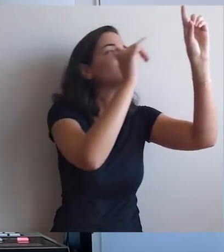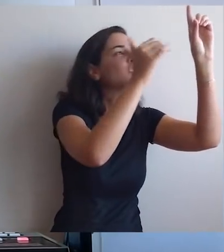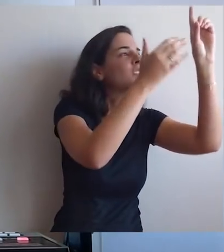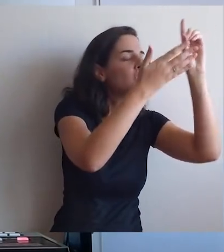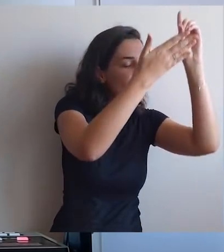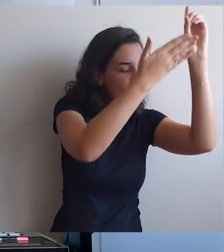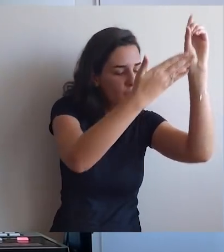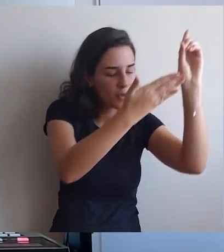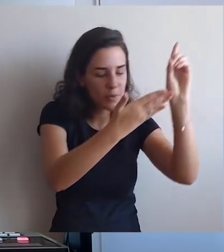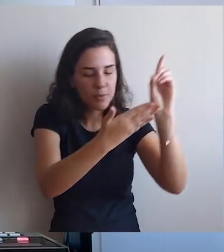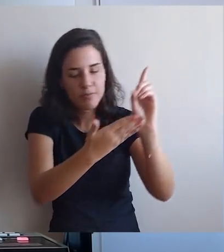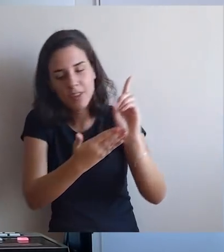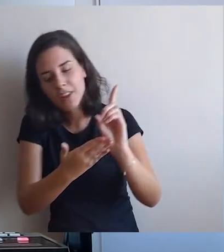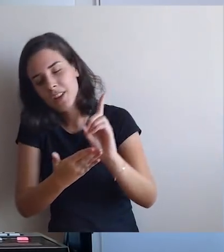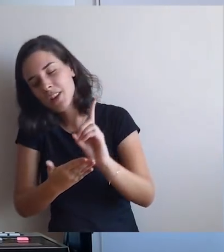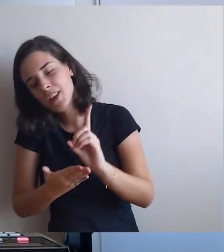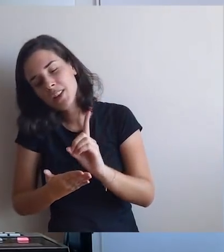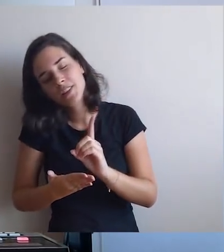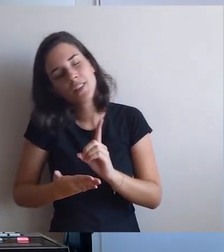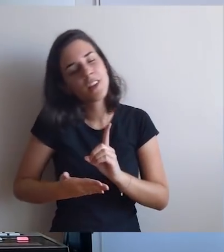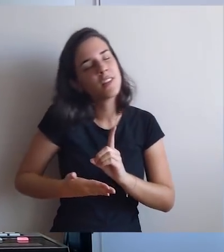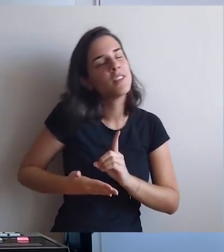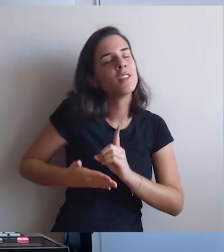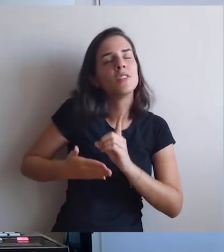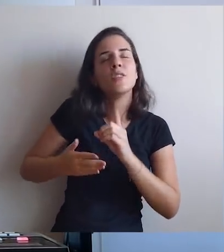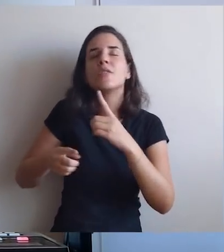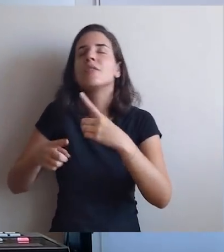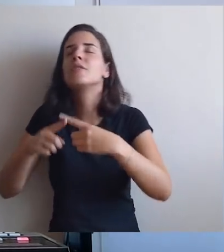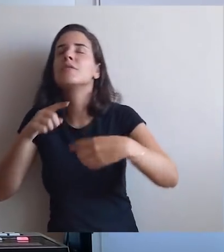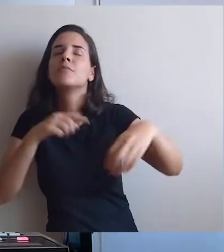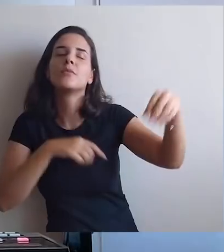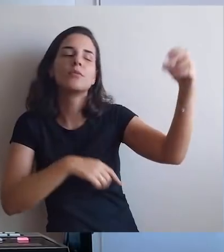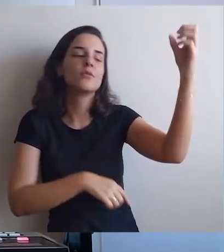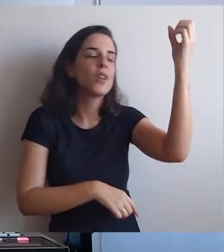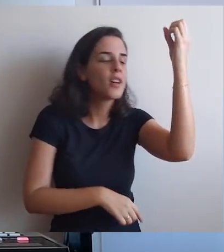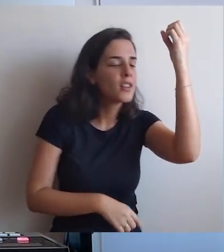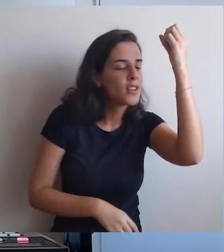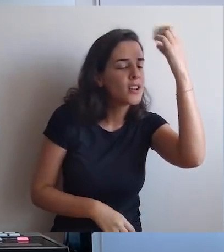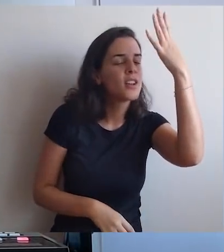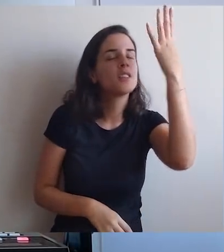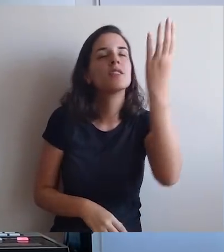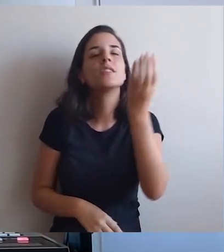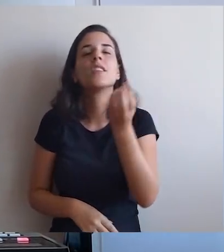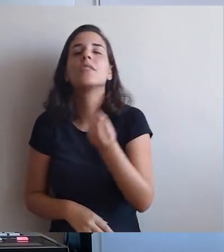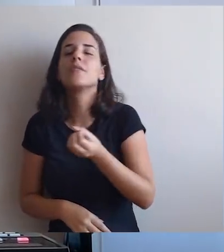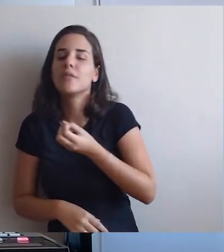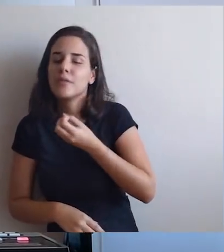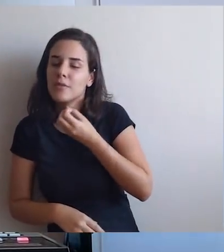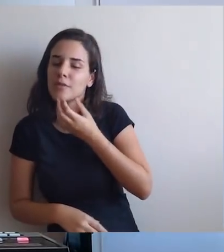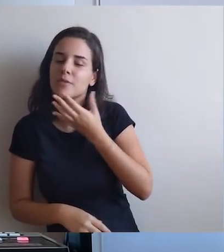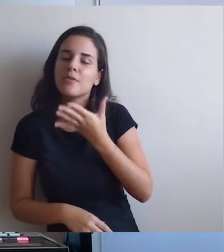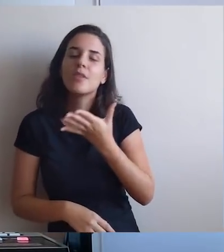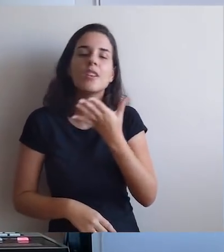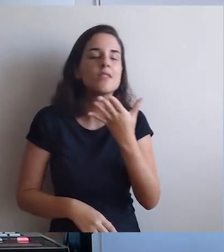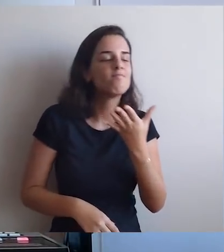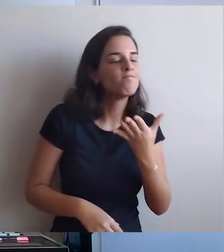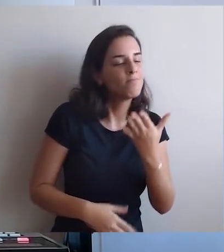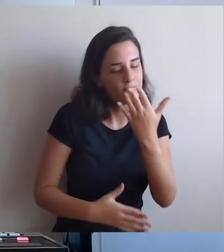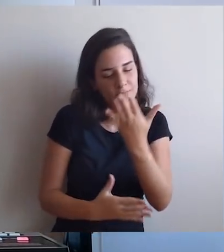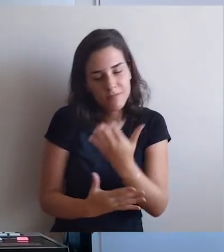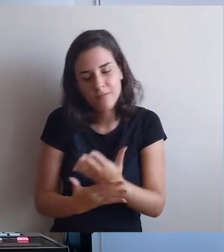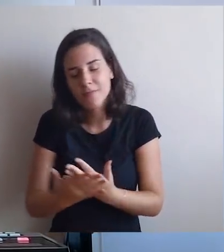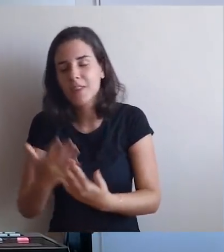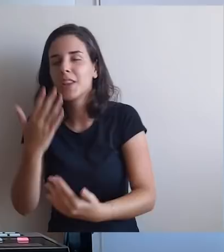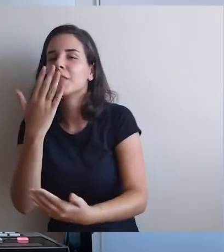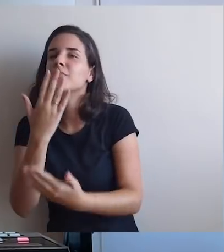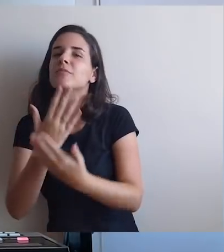e clamarmos a Ti, Tu virás até nós com Tua graça